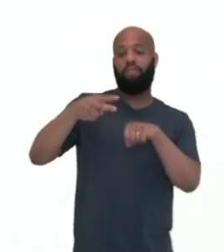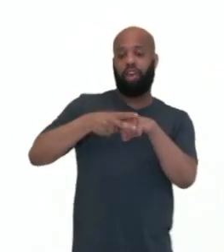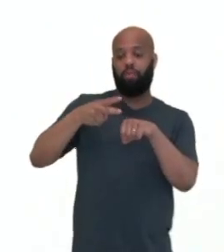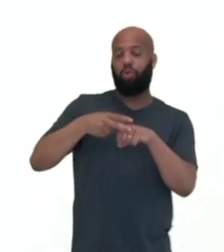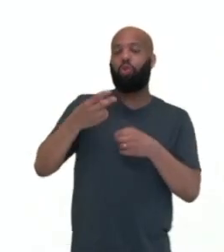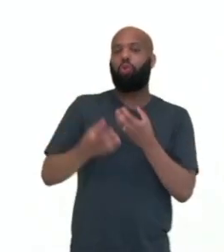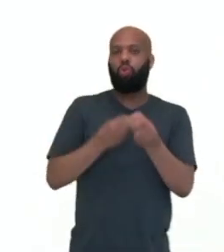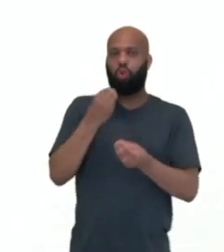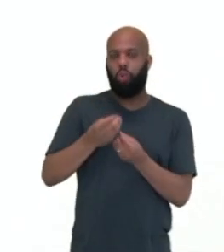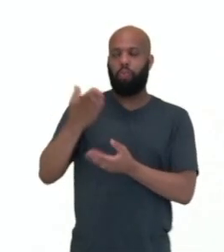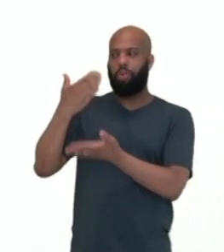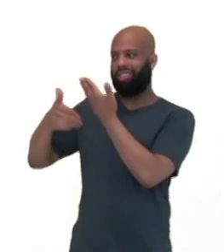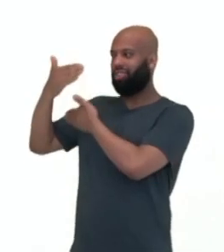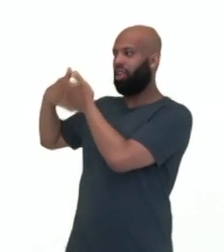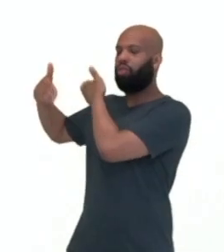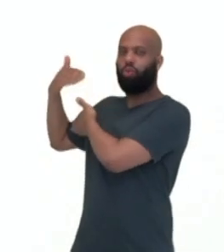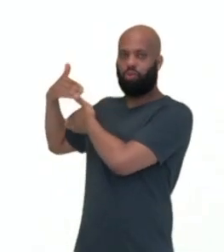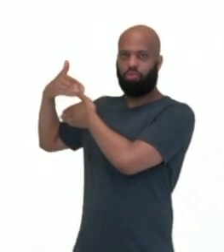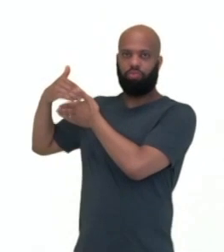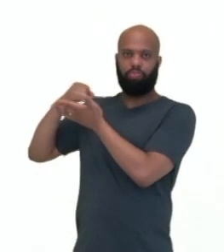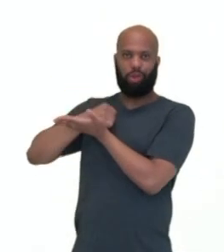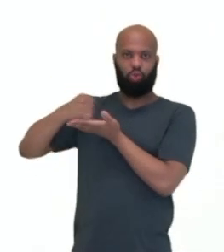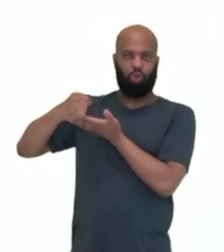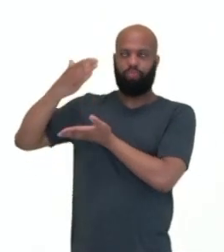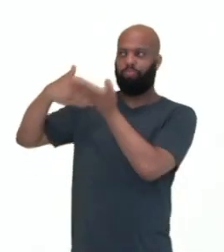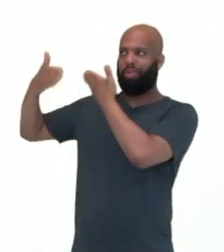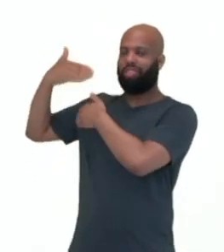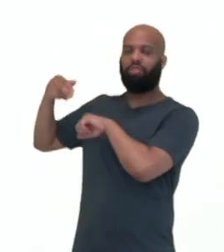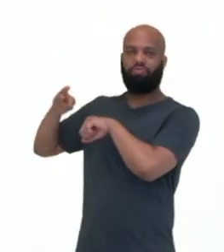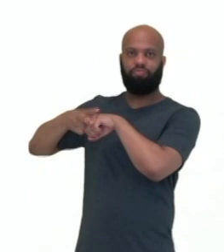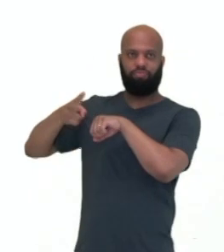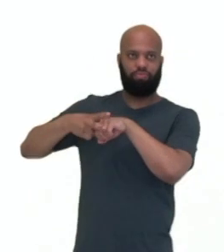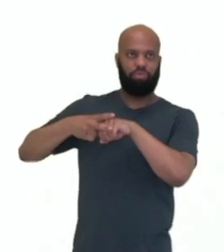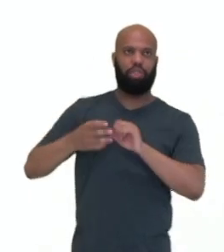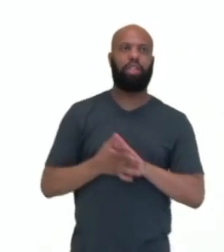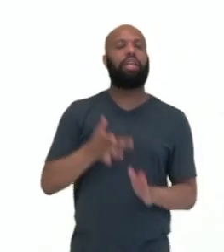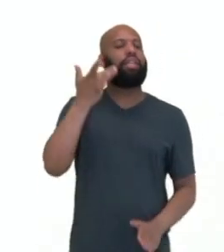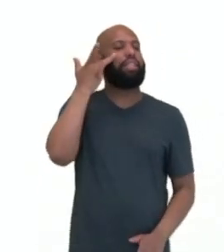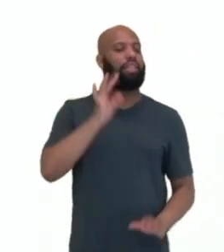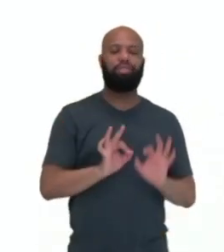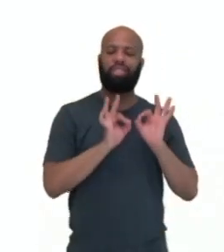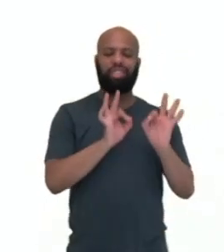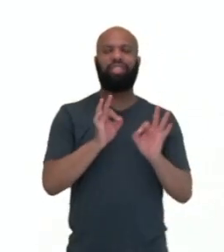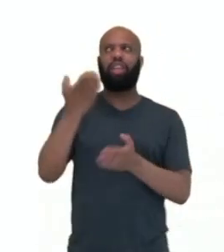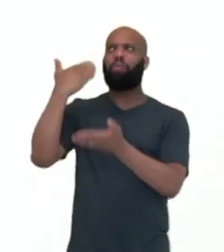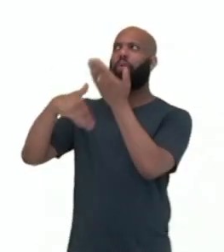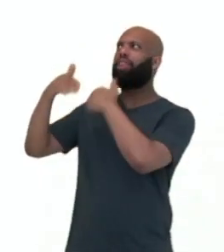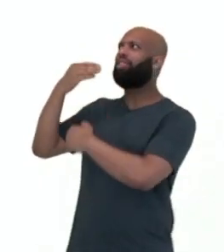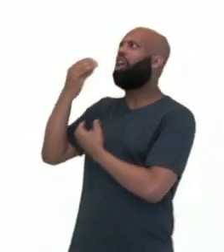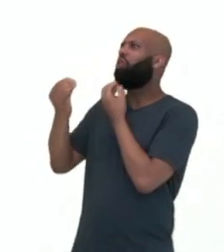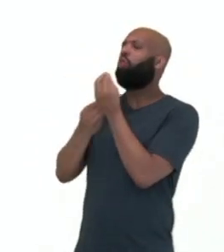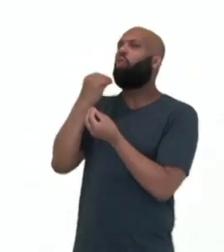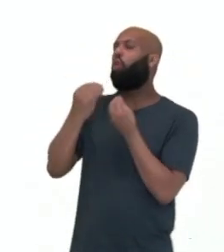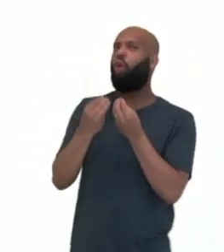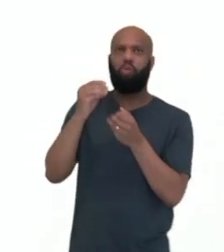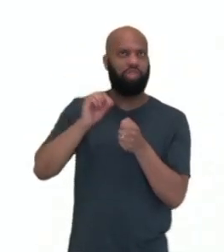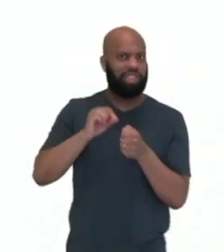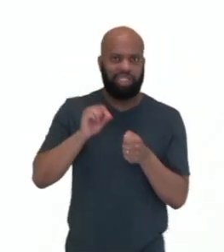no pretérito, no passado, ó. Então, eu tenho aqui, ó, não sei bem como dizer, né, ó.